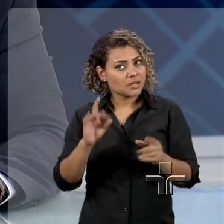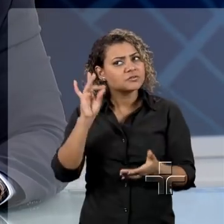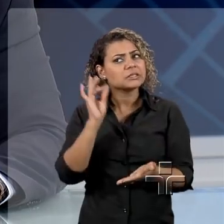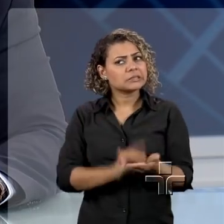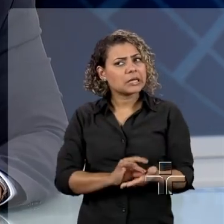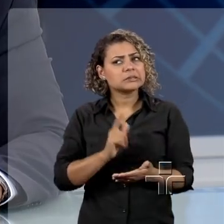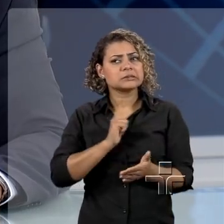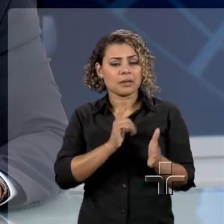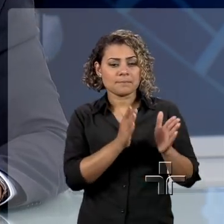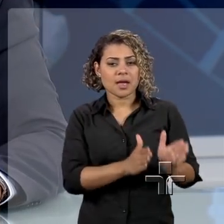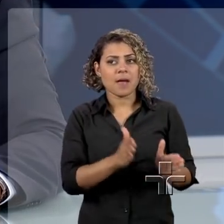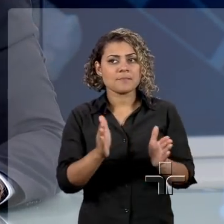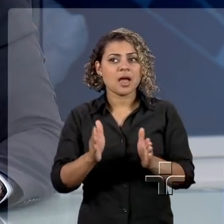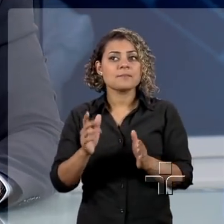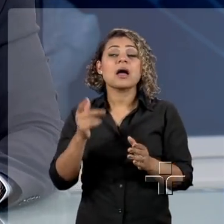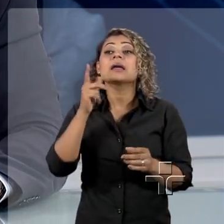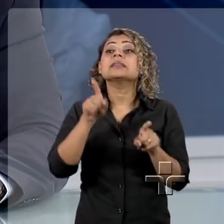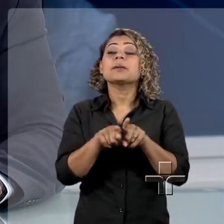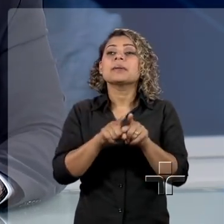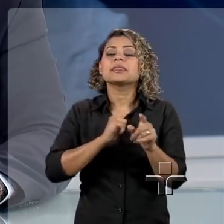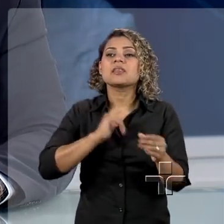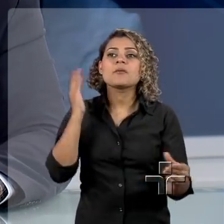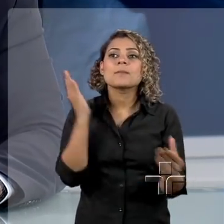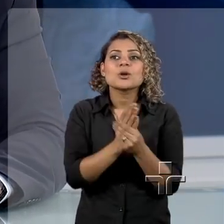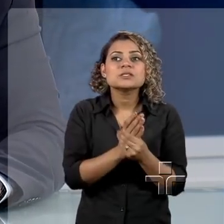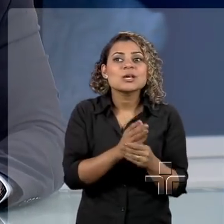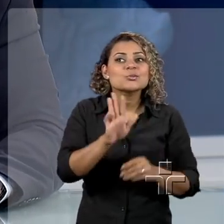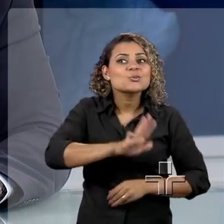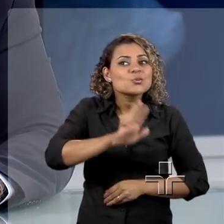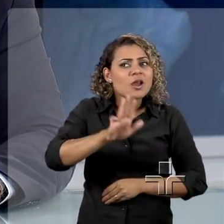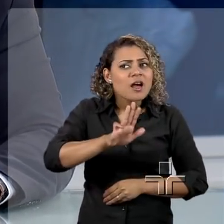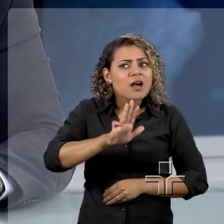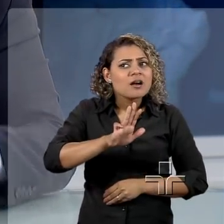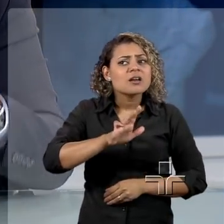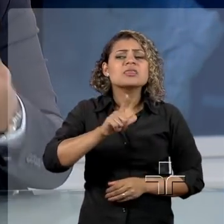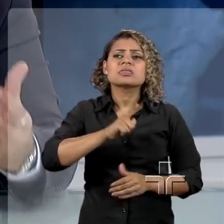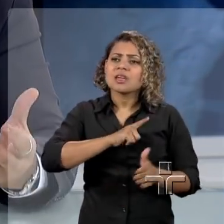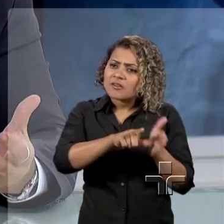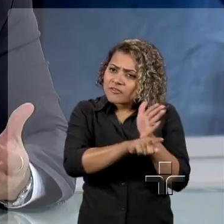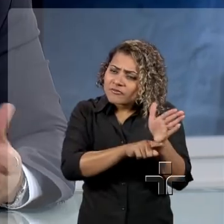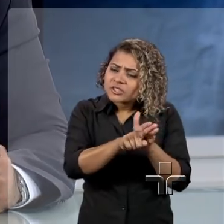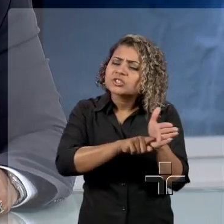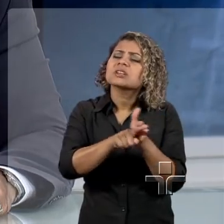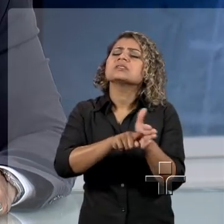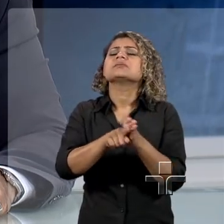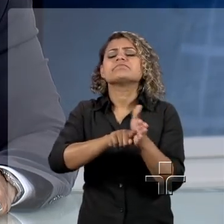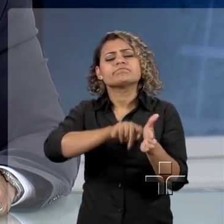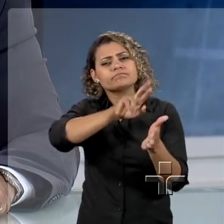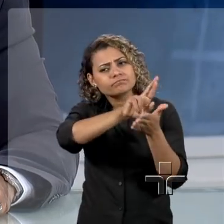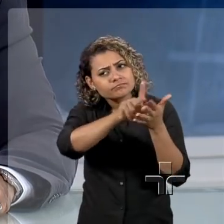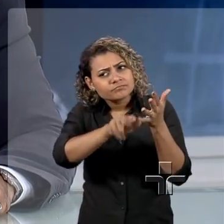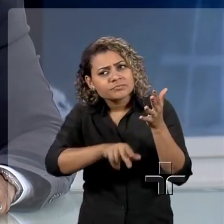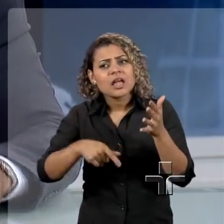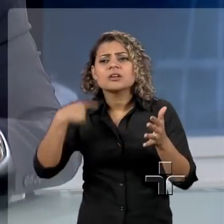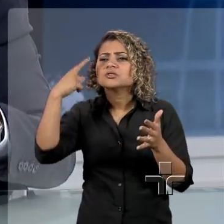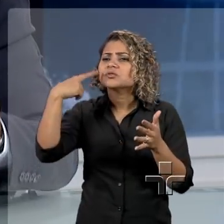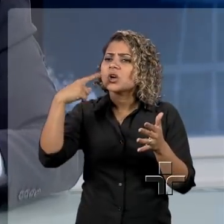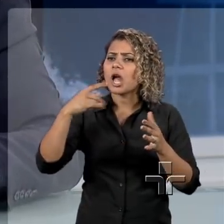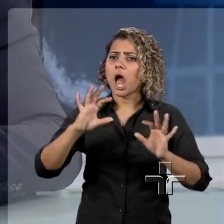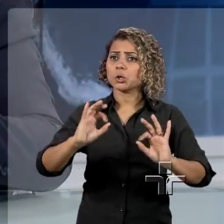aos processos do ex-presidente Lula puderam ser levantadas e foram levantadas pelos advogados